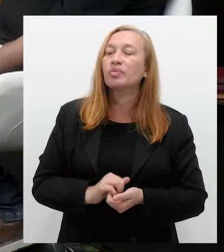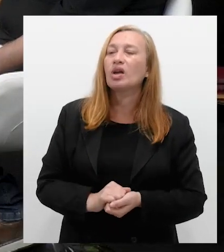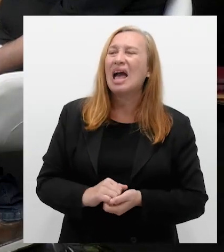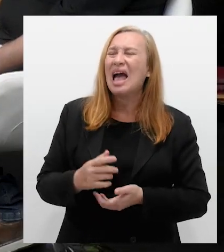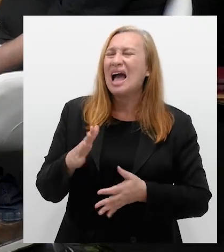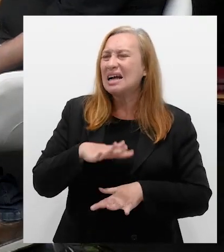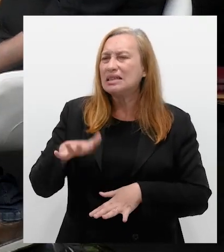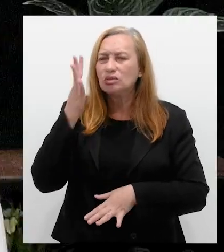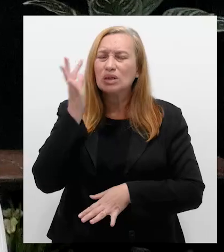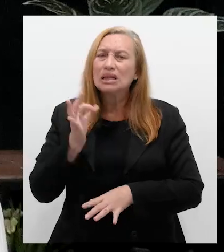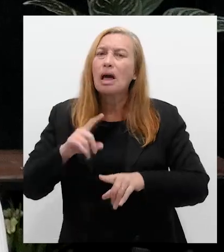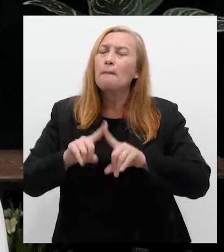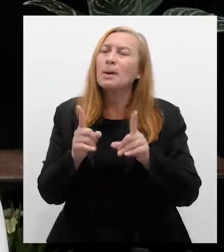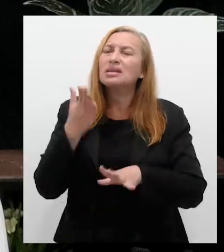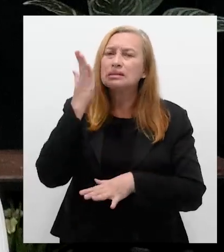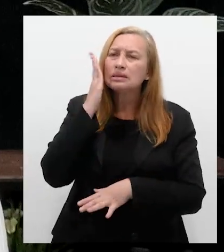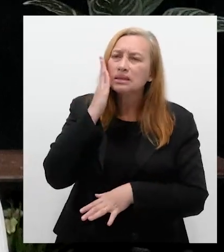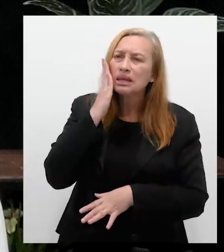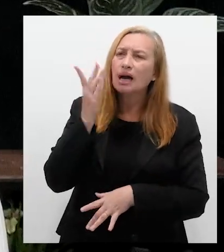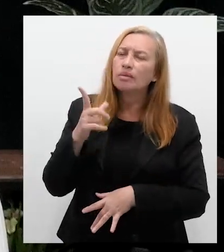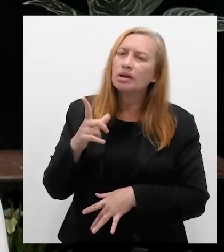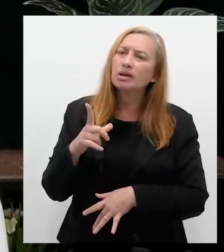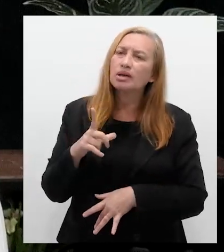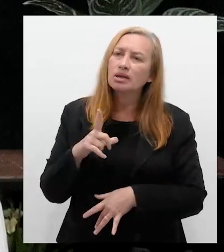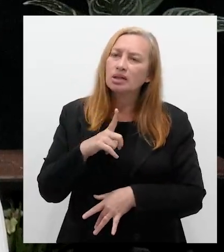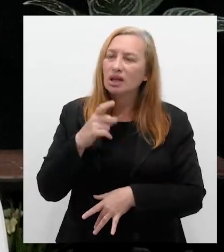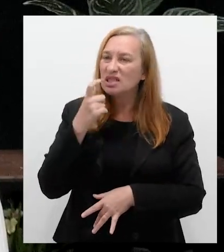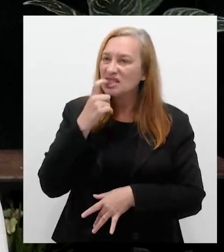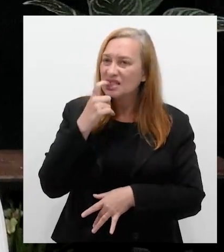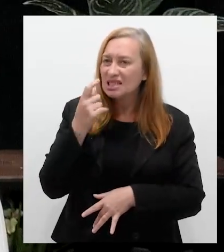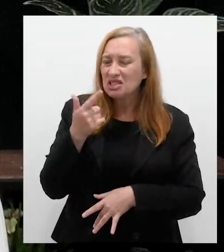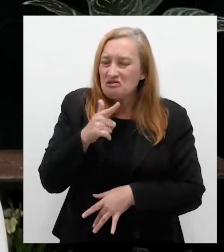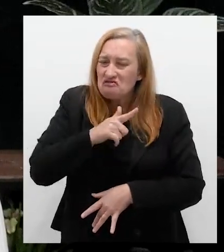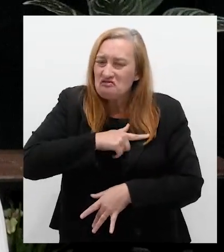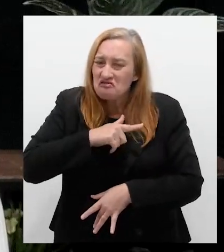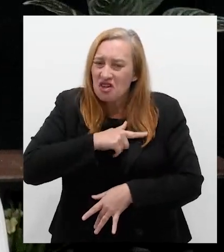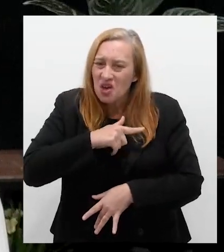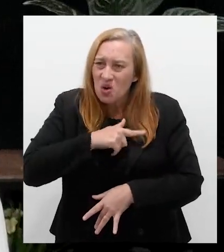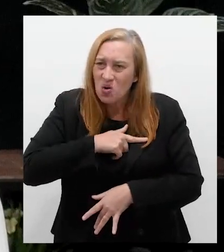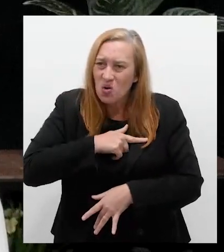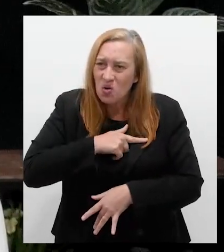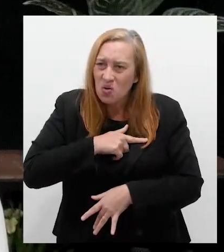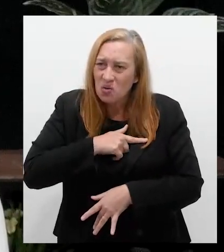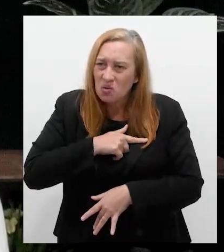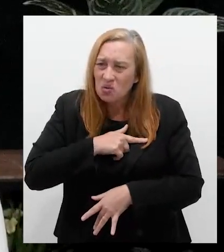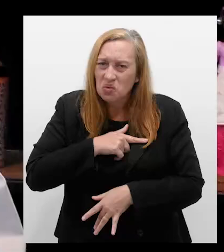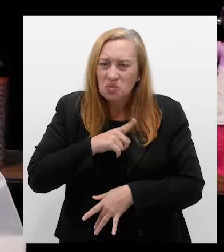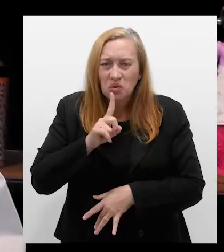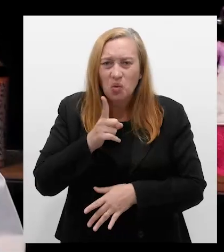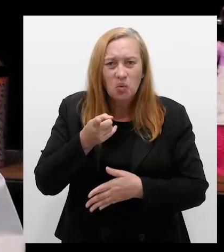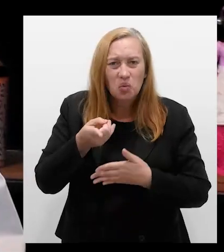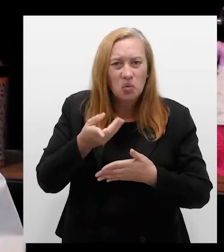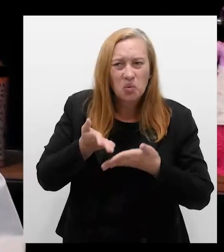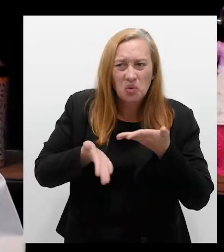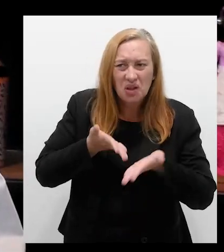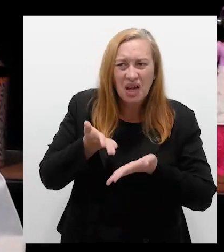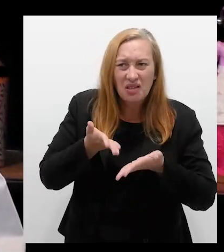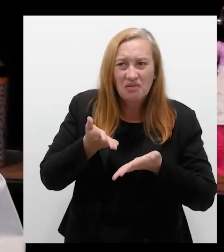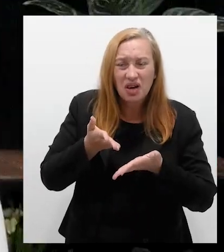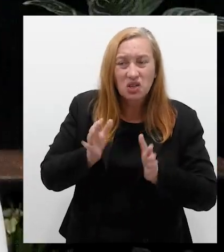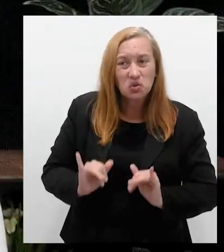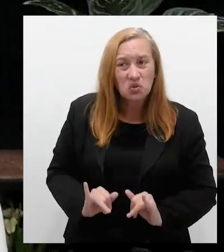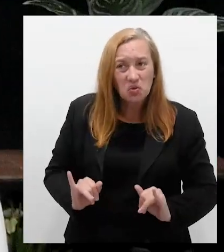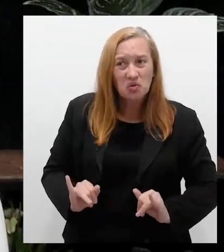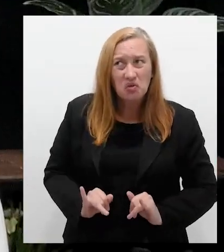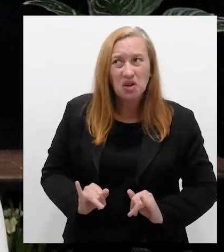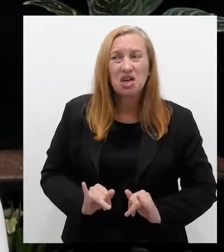tem noção disso, mas a gente sabe que a gente, quando tem um dente muito feio, enfim, mal cuidado, isso daí pode se refletir